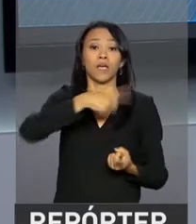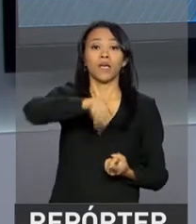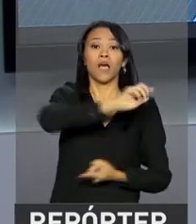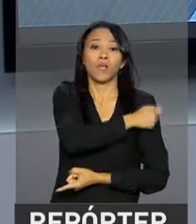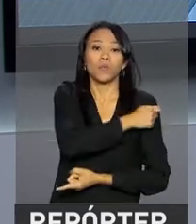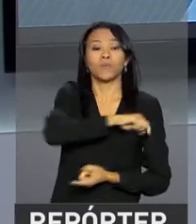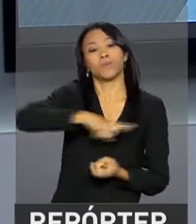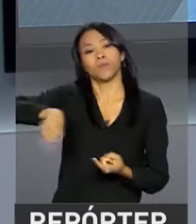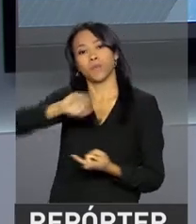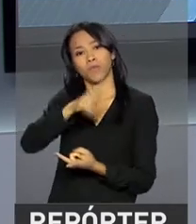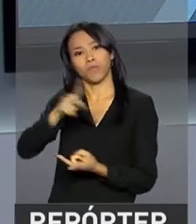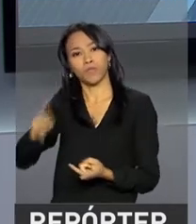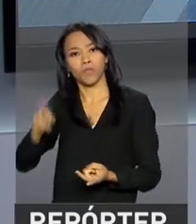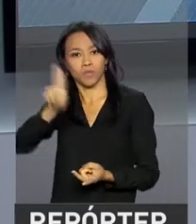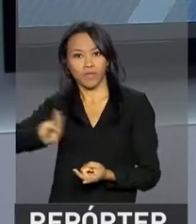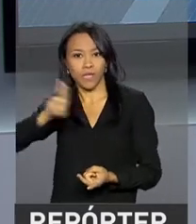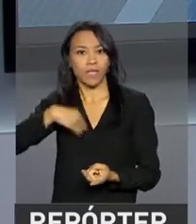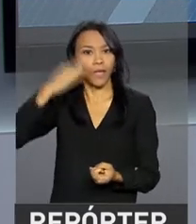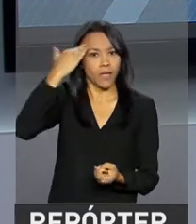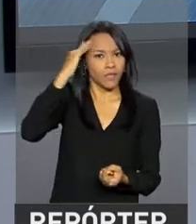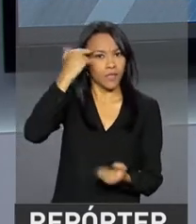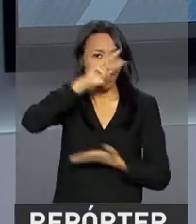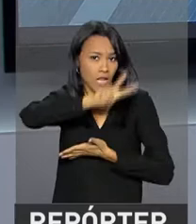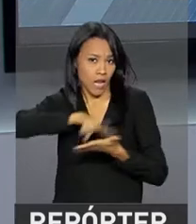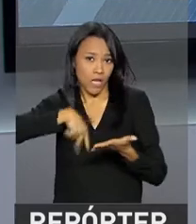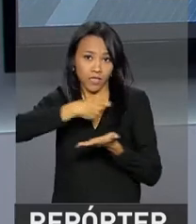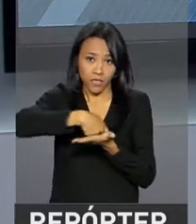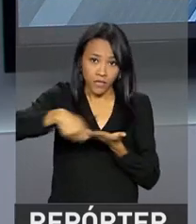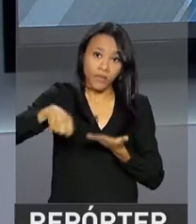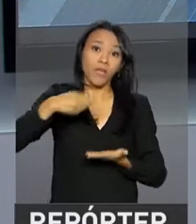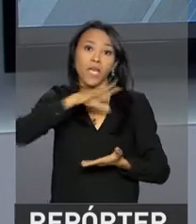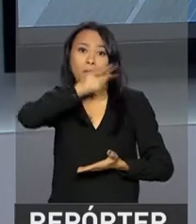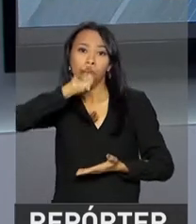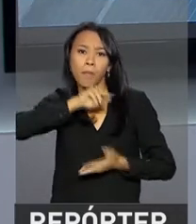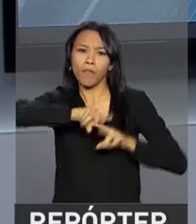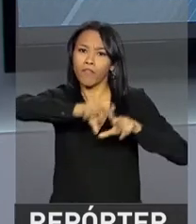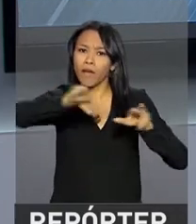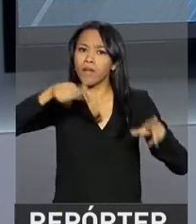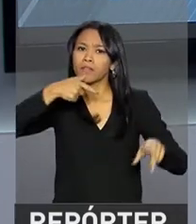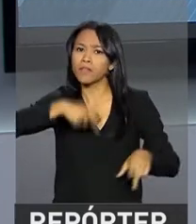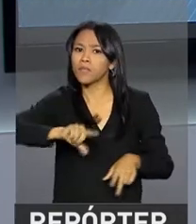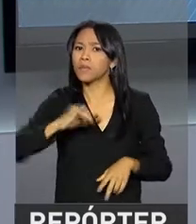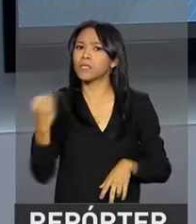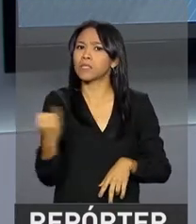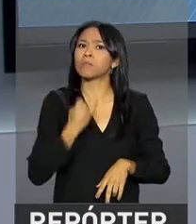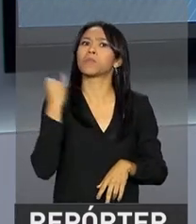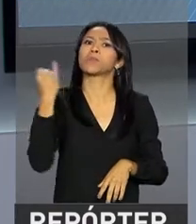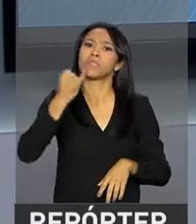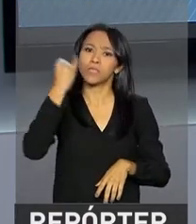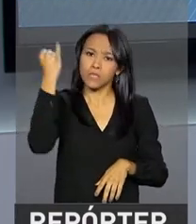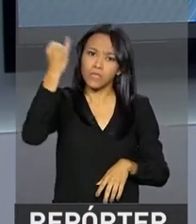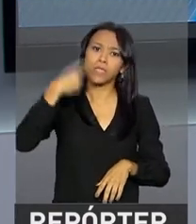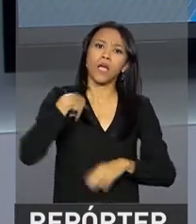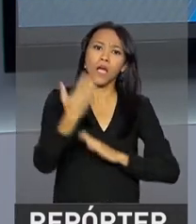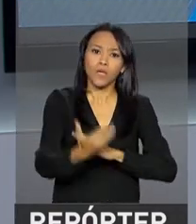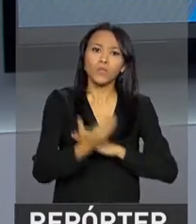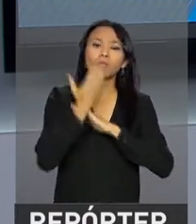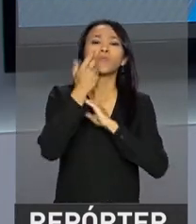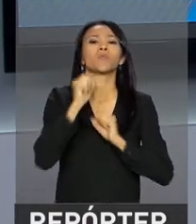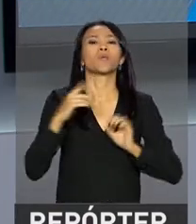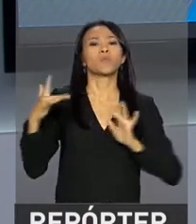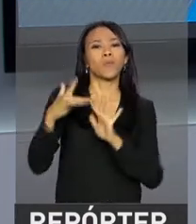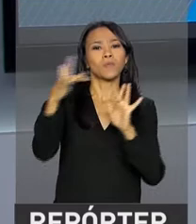entender ler escrever e falar vários idiomas é especialmente importante e ajuda na